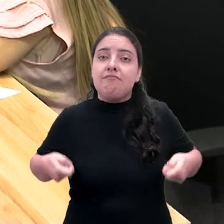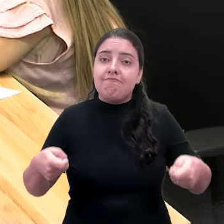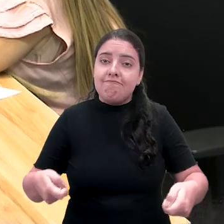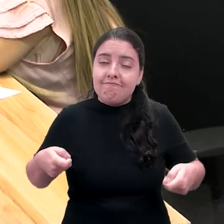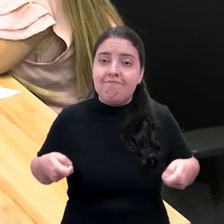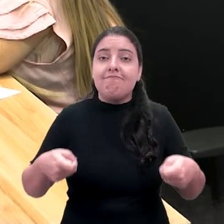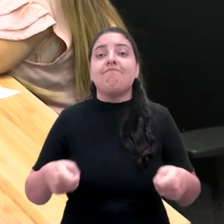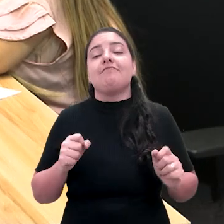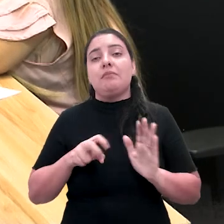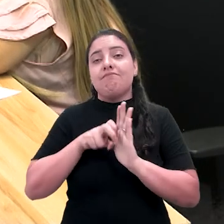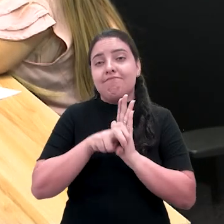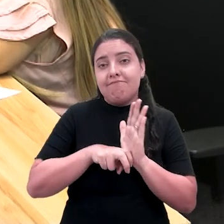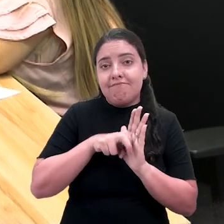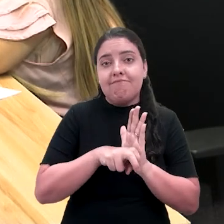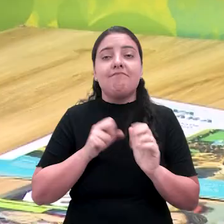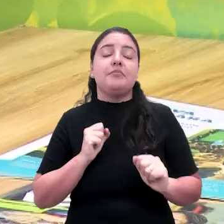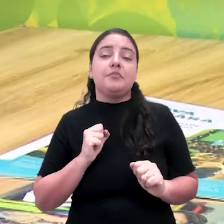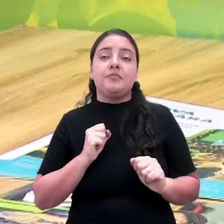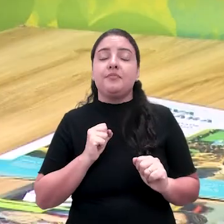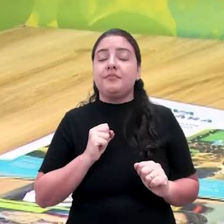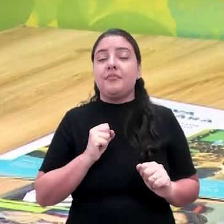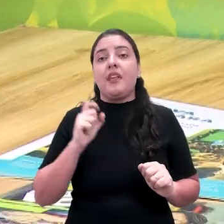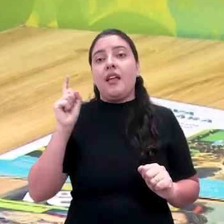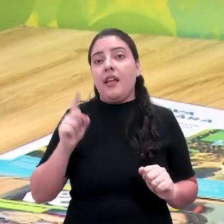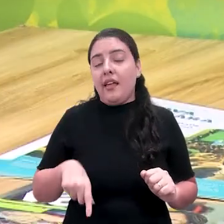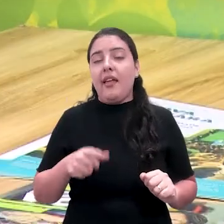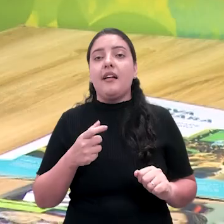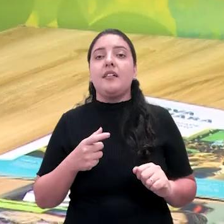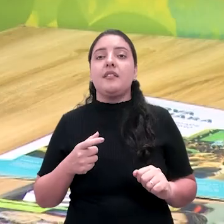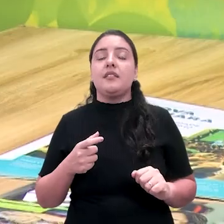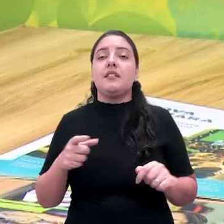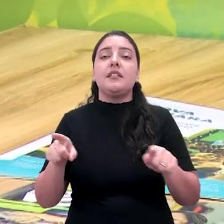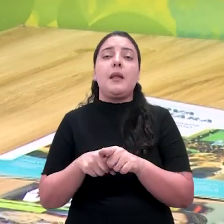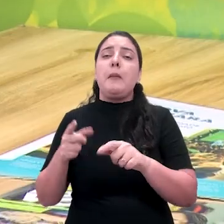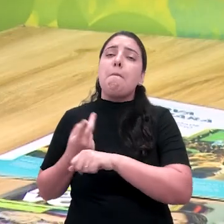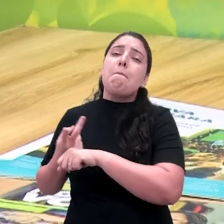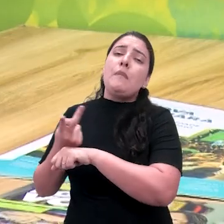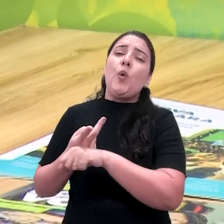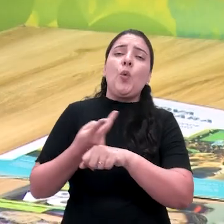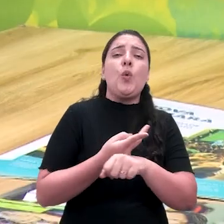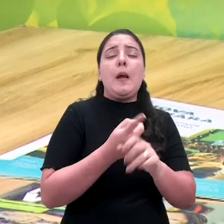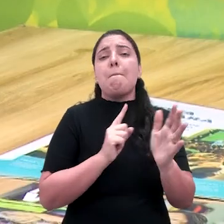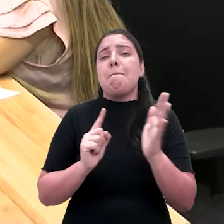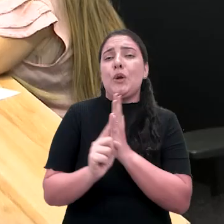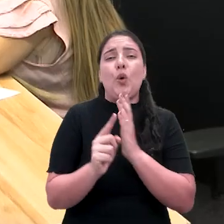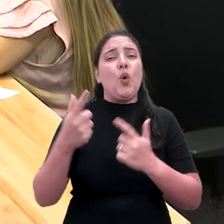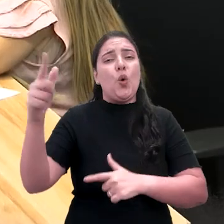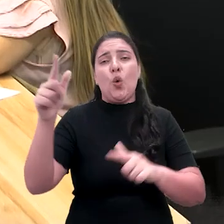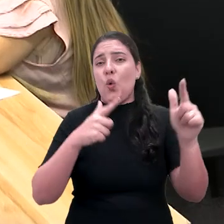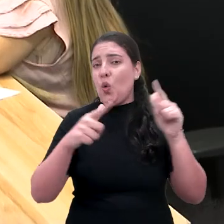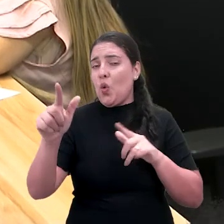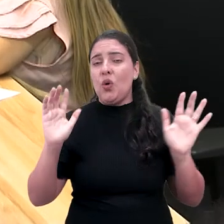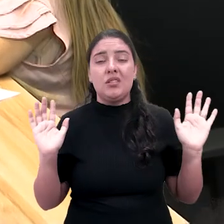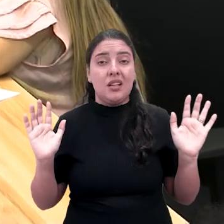rodas. Sabe? O básico. Então as nossas procuras são outras, as nossas prioridades são outras.